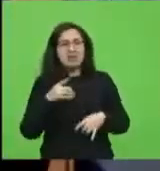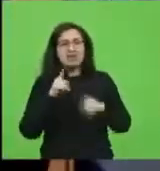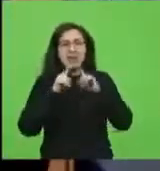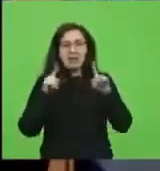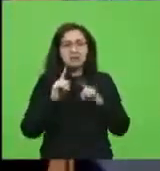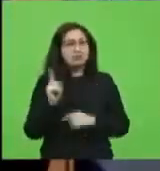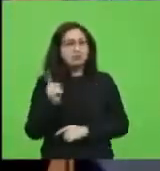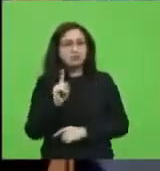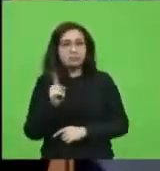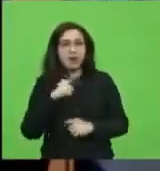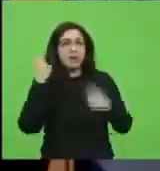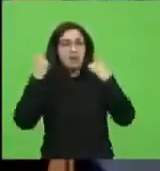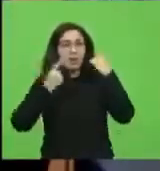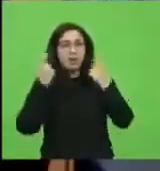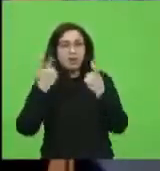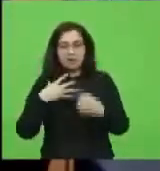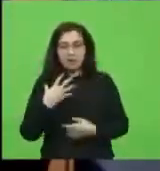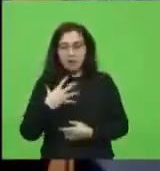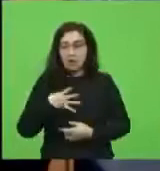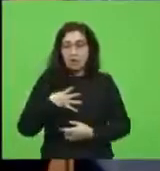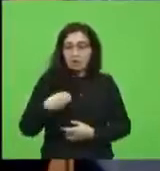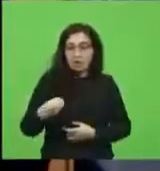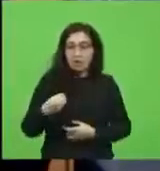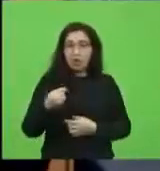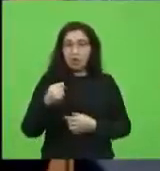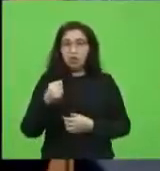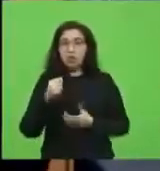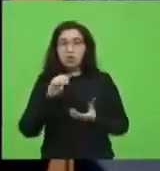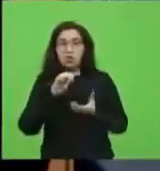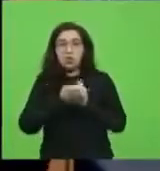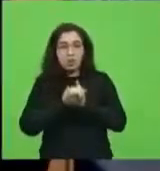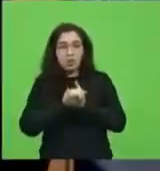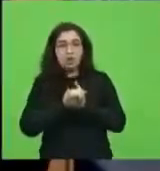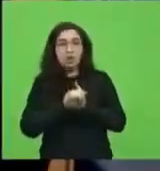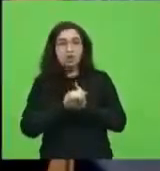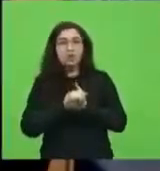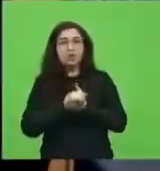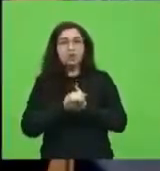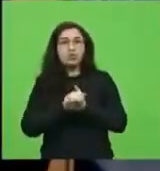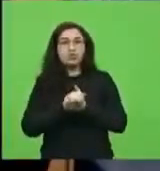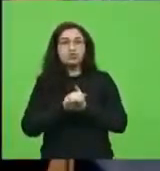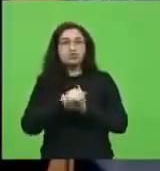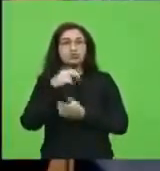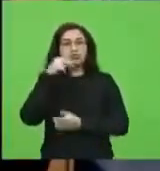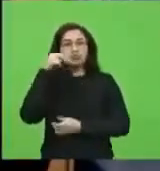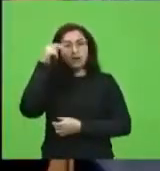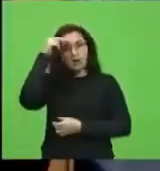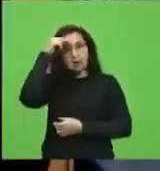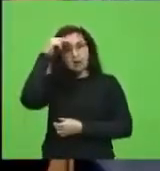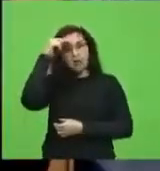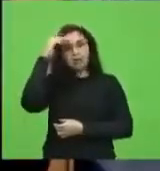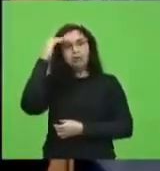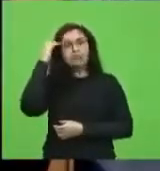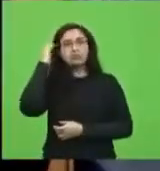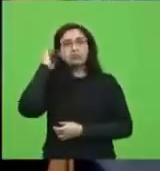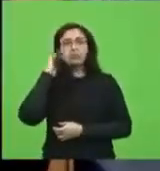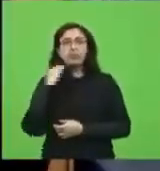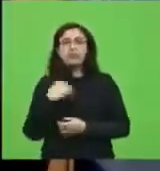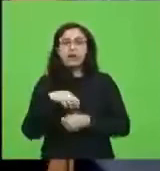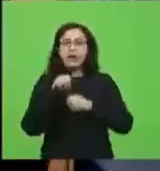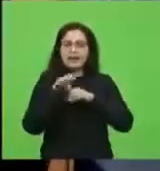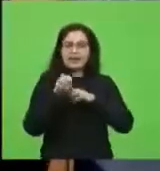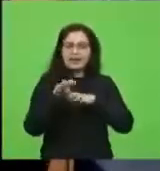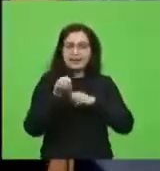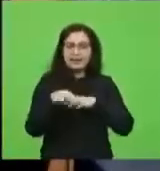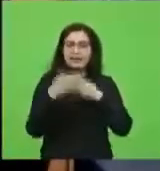filhos, era a casa, era a família, era o neto. Porque a gente só ensina alguém, a gente só